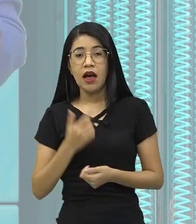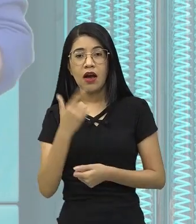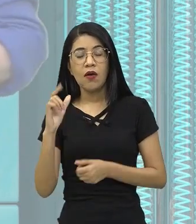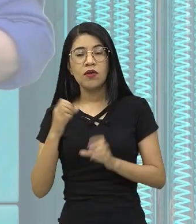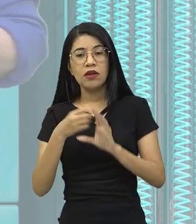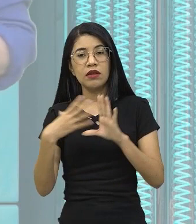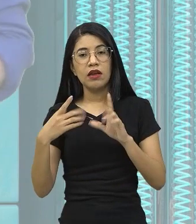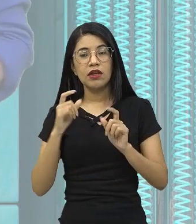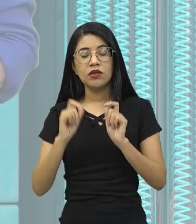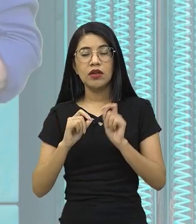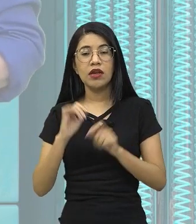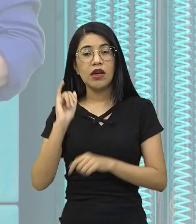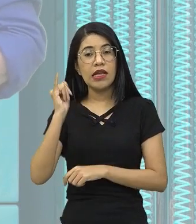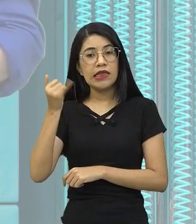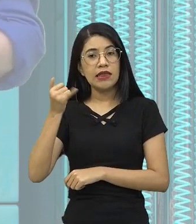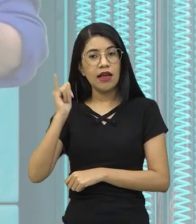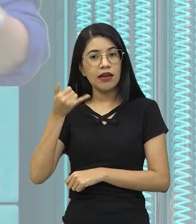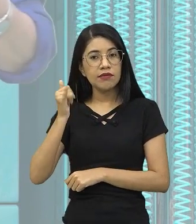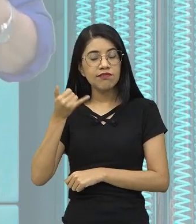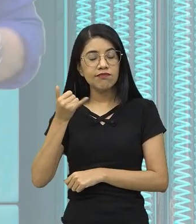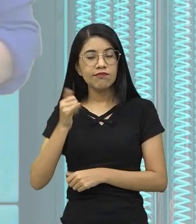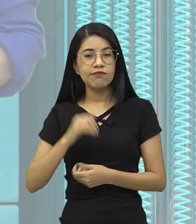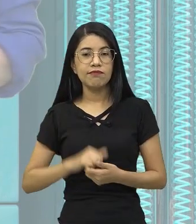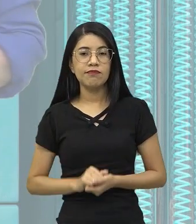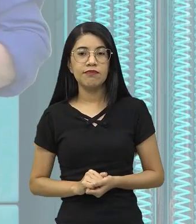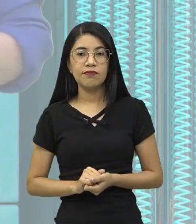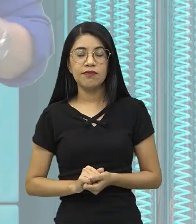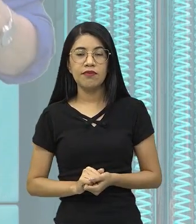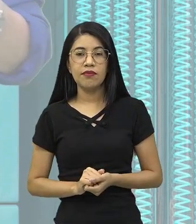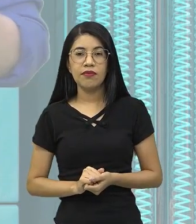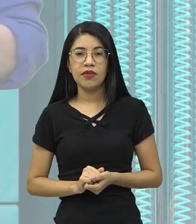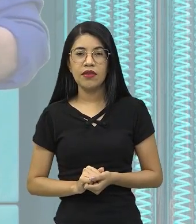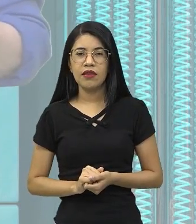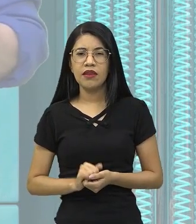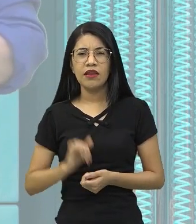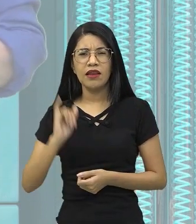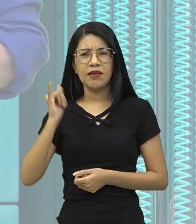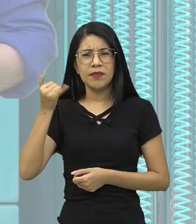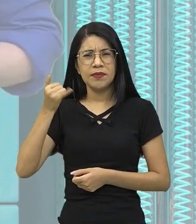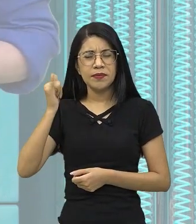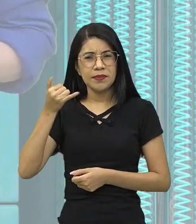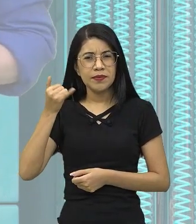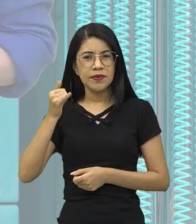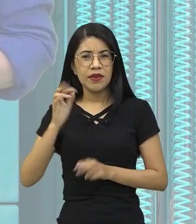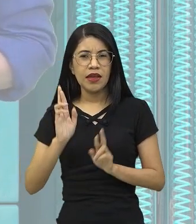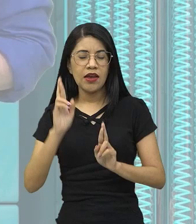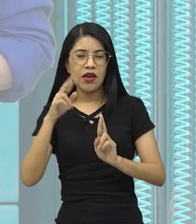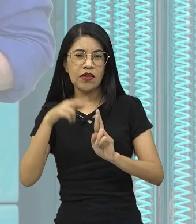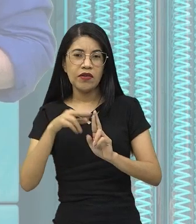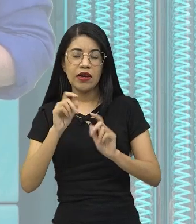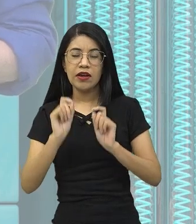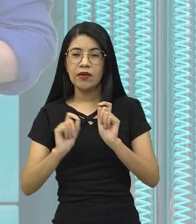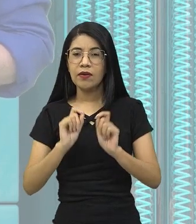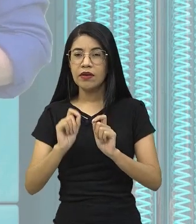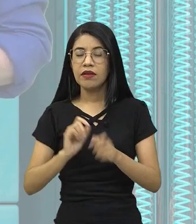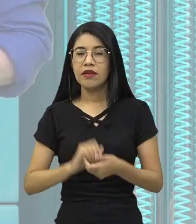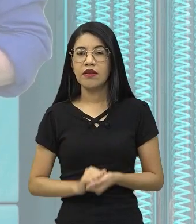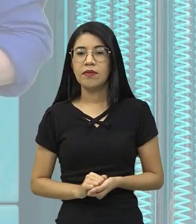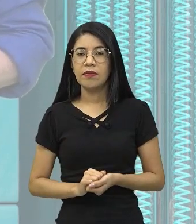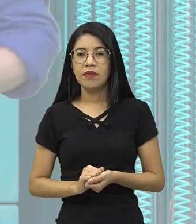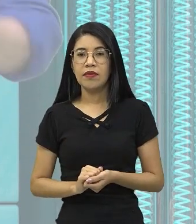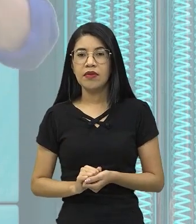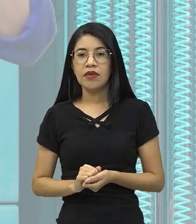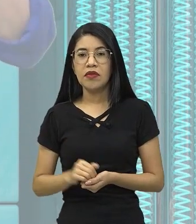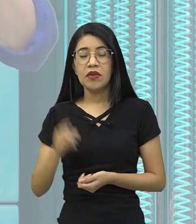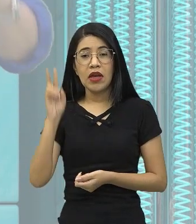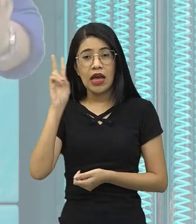a narratividade. A narratividade se refere ao fato da história